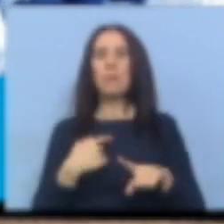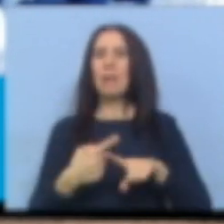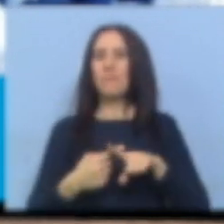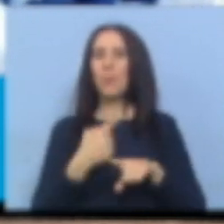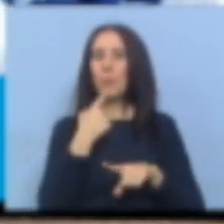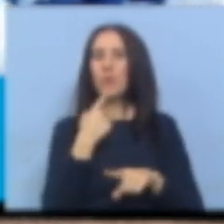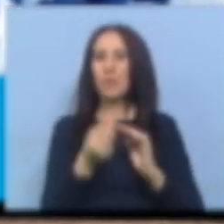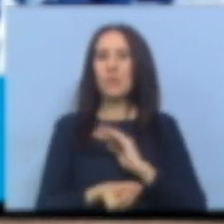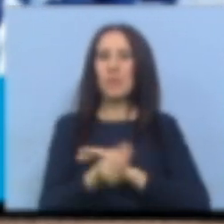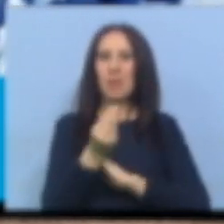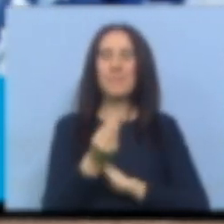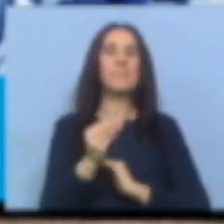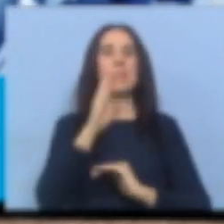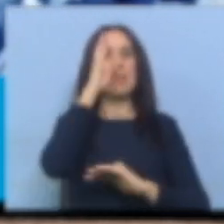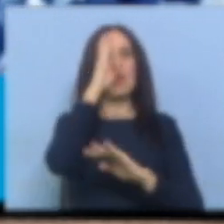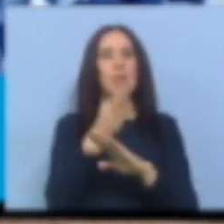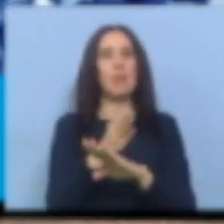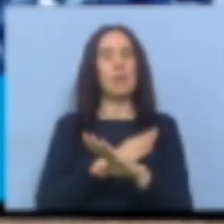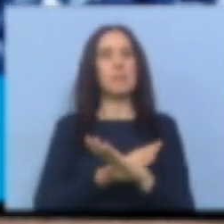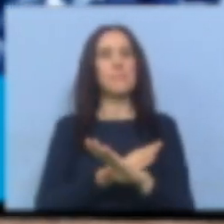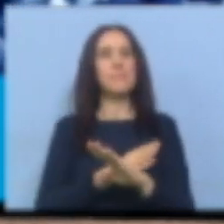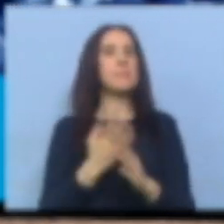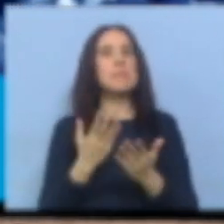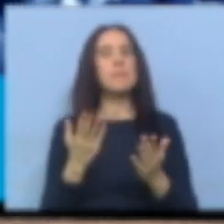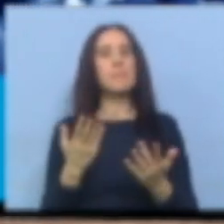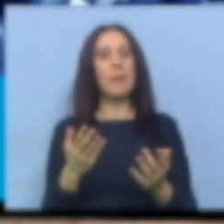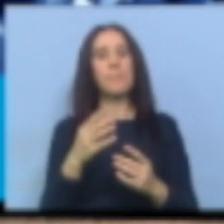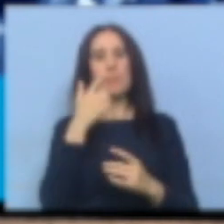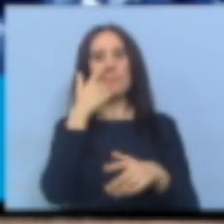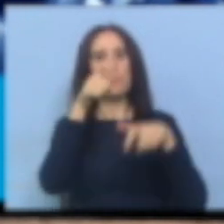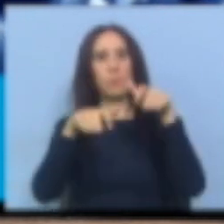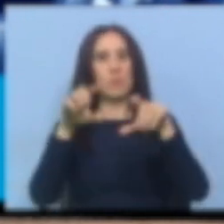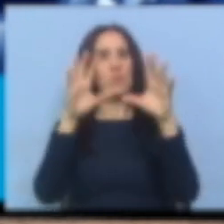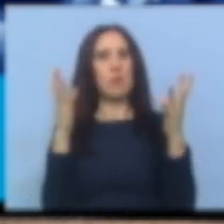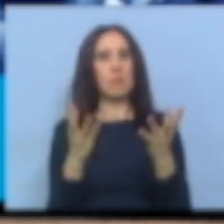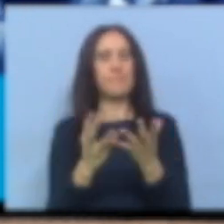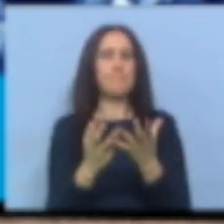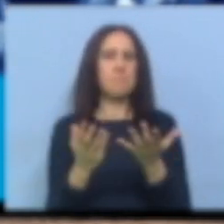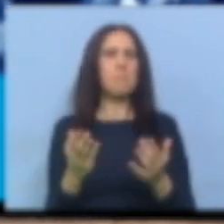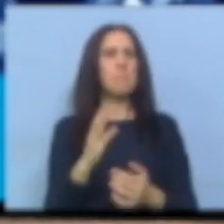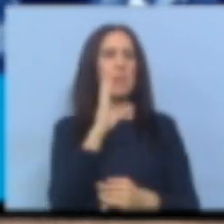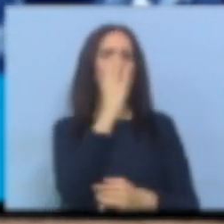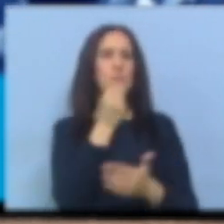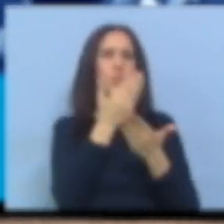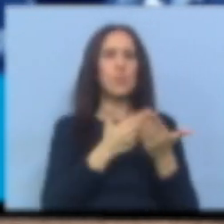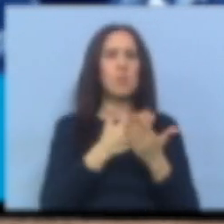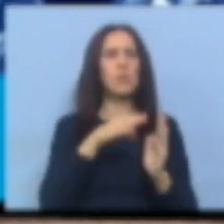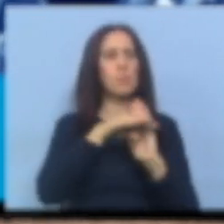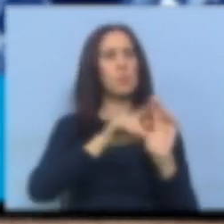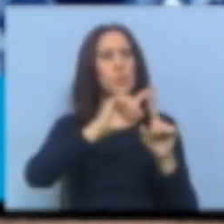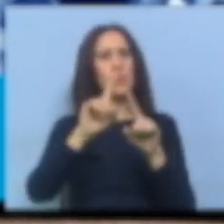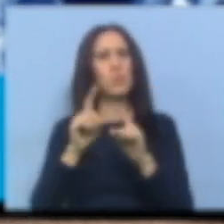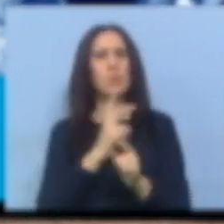original. Antes de mais, ele visa pôr o público em geral, enfim, desde estudantes de diferentes programas de